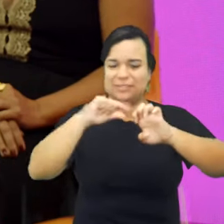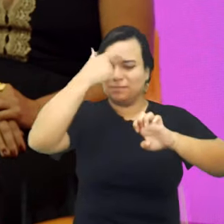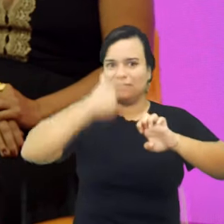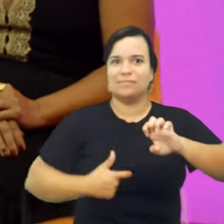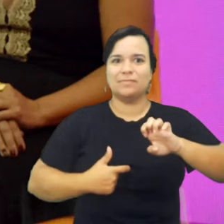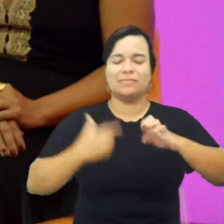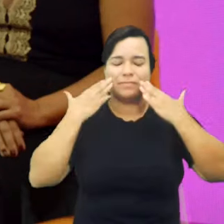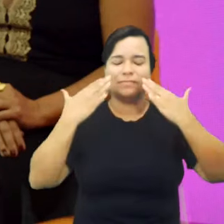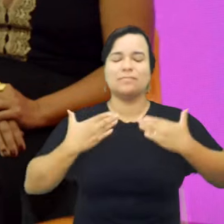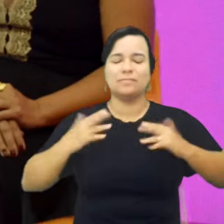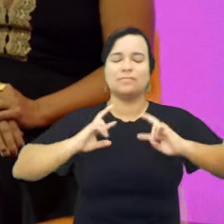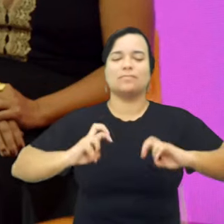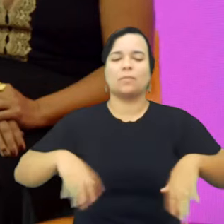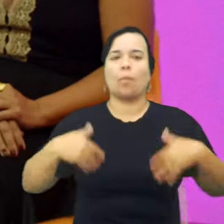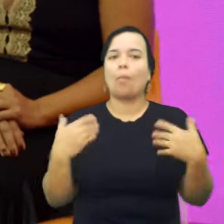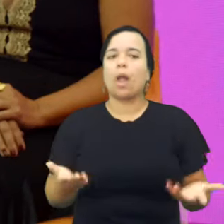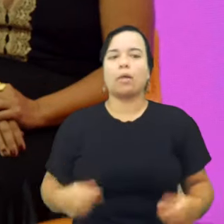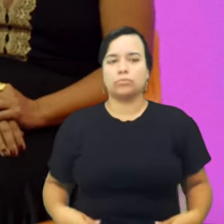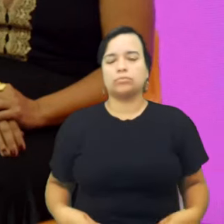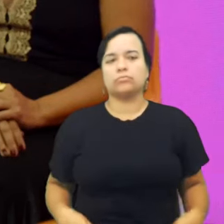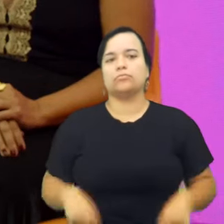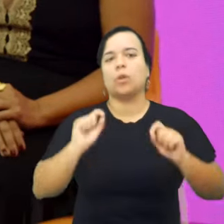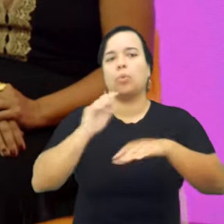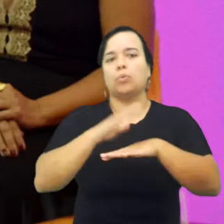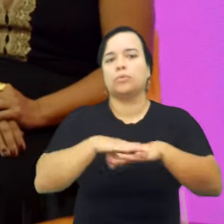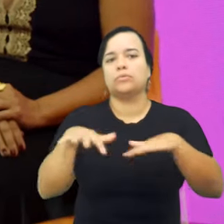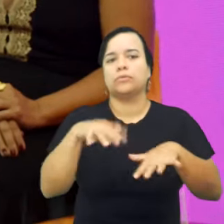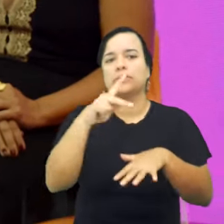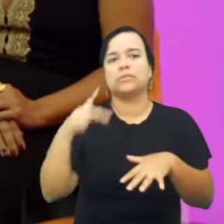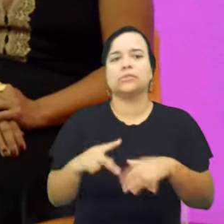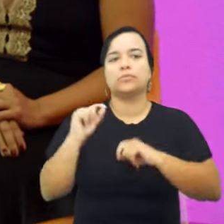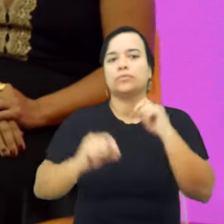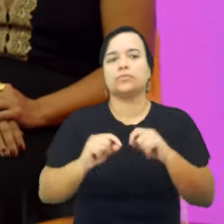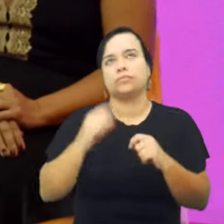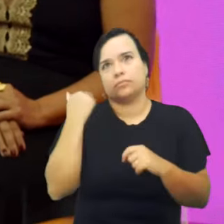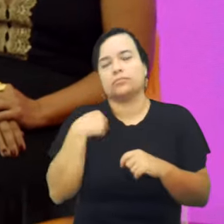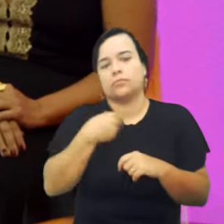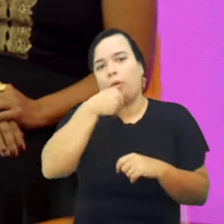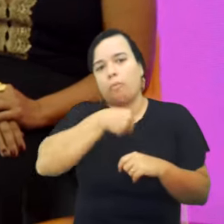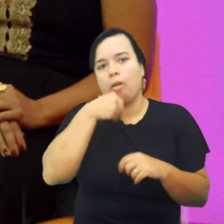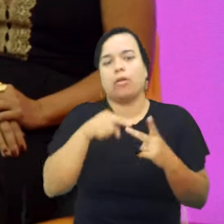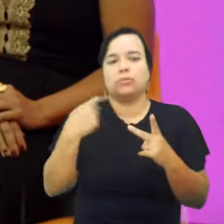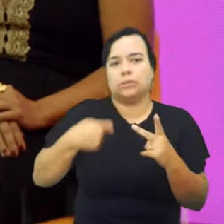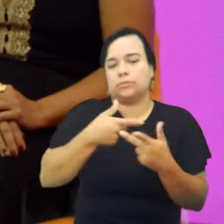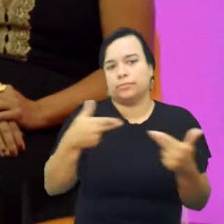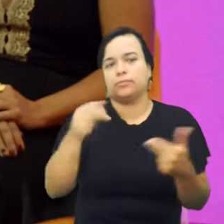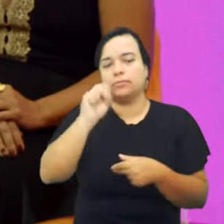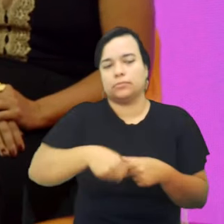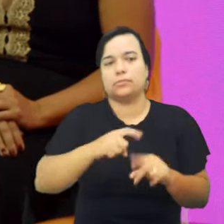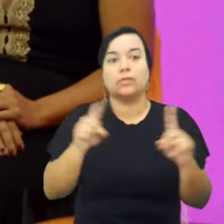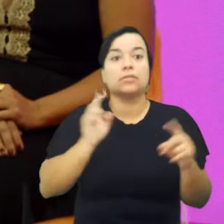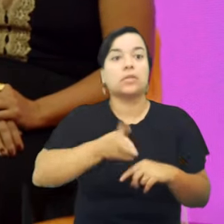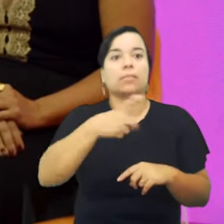muito latente em mim? O que, que foi? O que, que moveu vocês? Né? Tudo bem, teve a oportunidade, outras necessidades, mas sempre tem